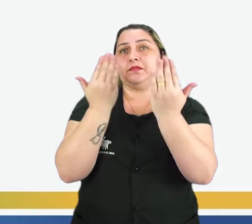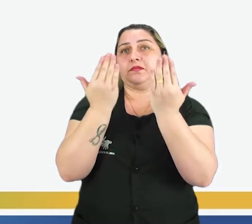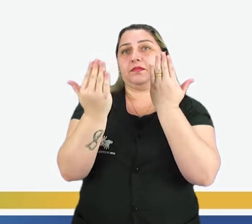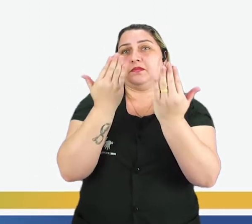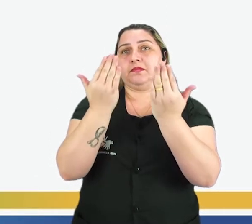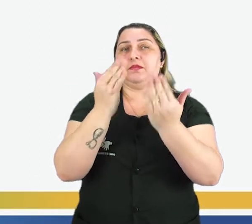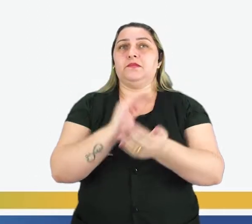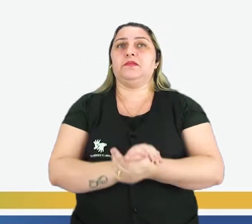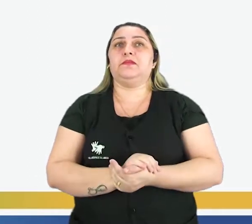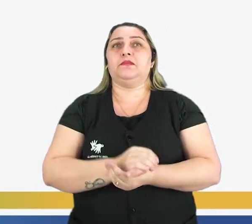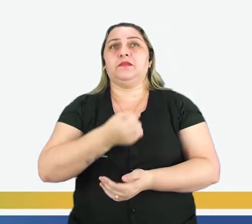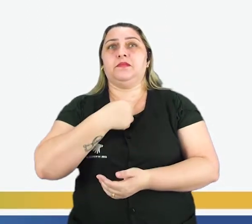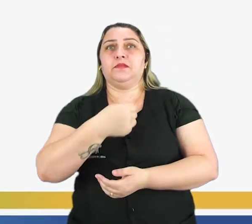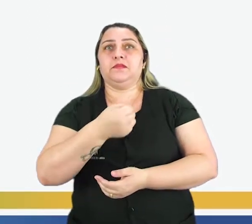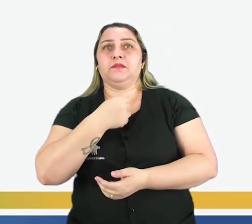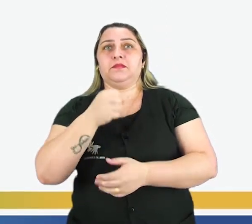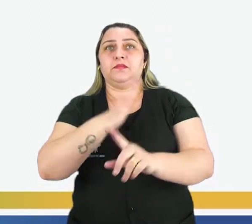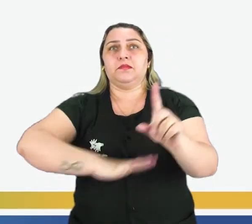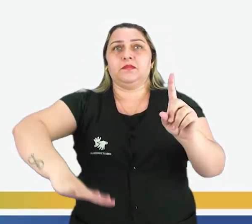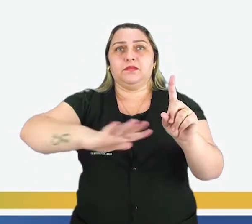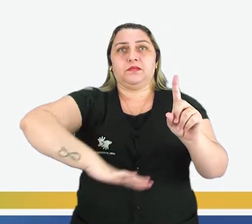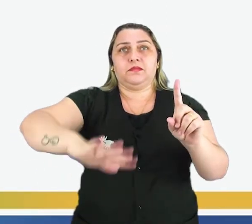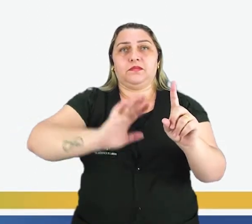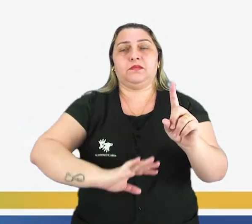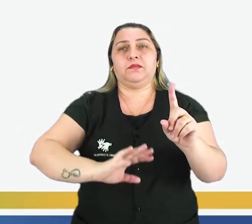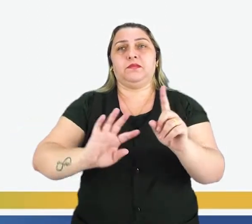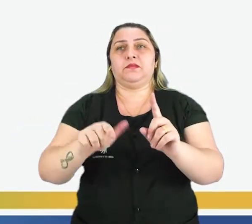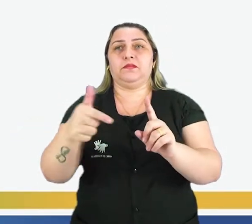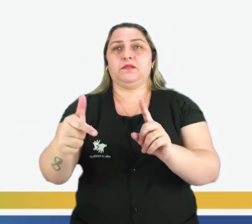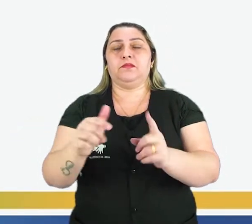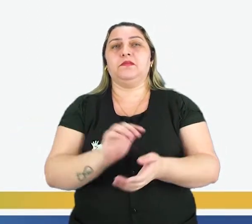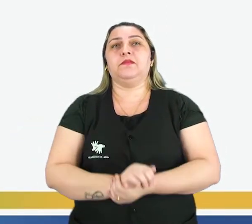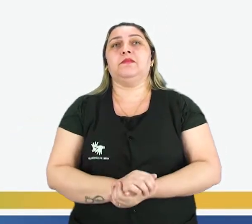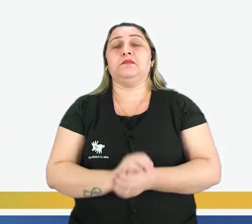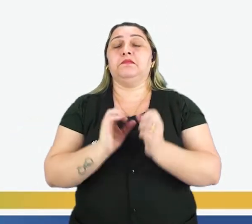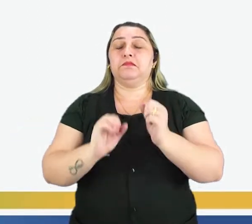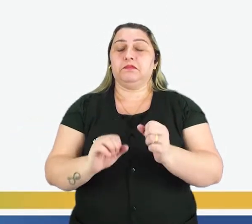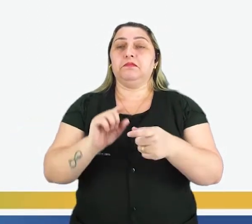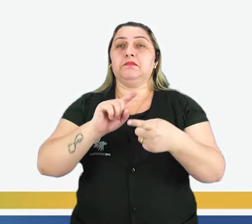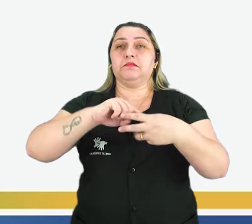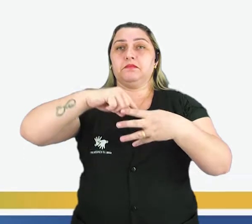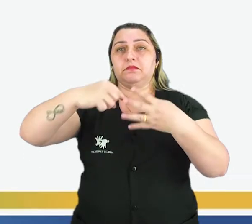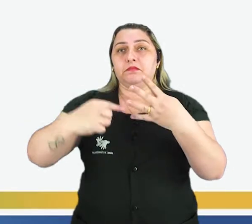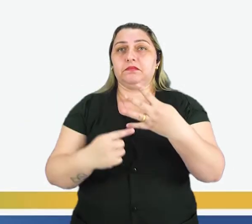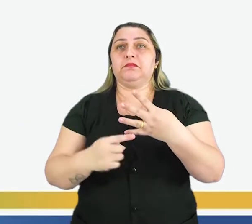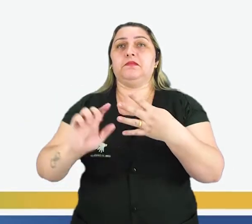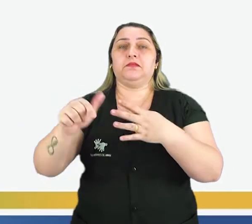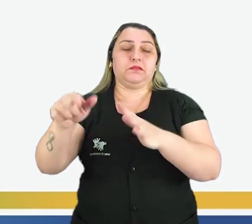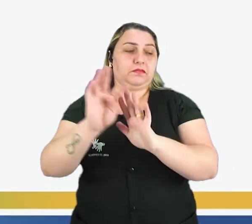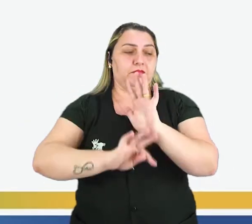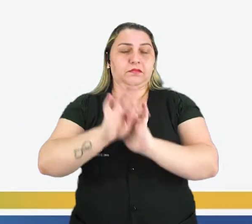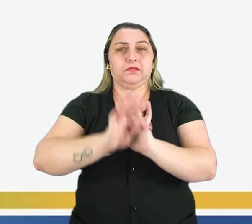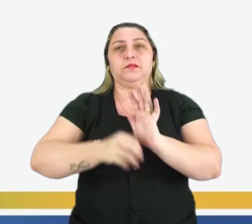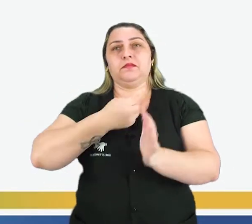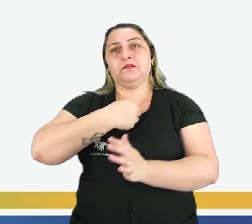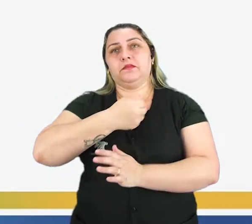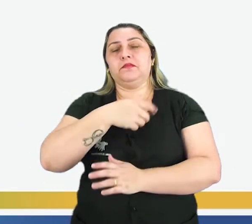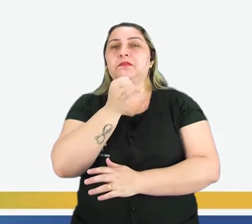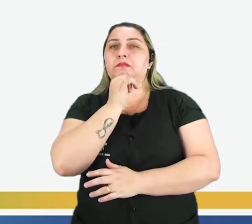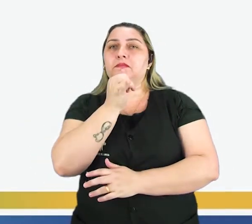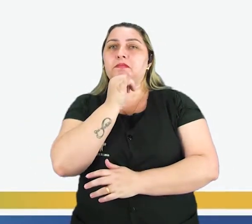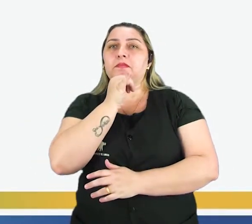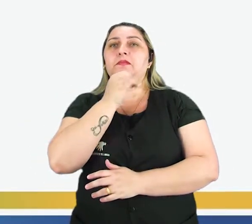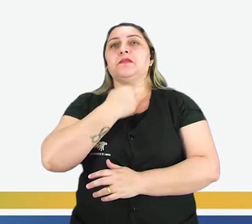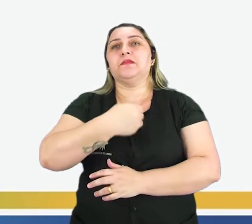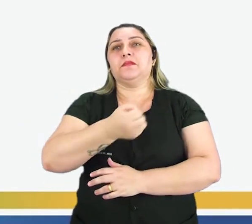psicológica, entrevista social, dentre outras. Então, ela pode fazer parte de outros textos jornalísticos, por exemplo, a